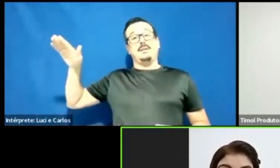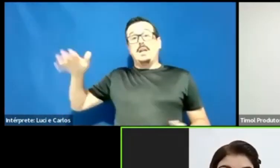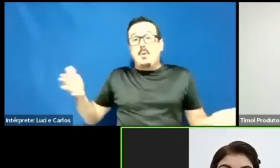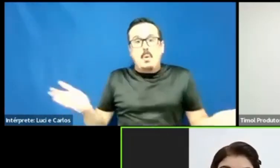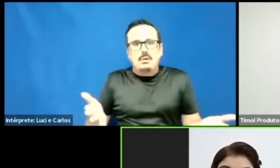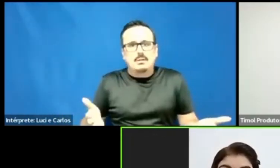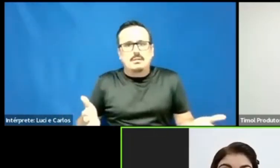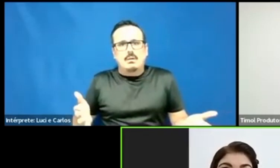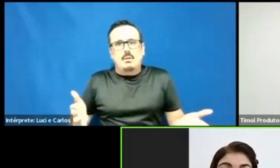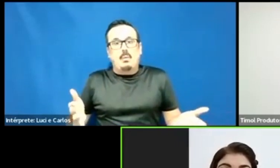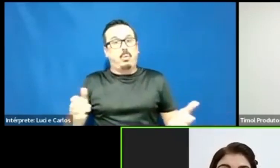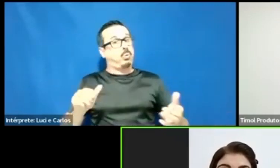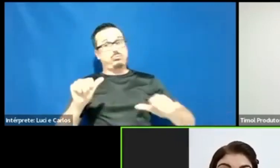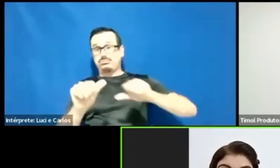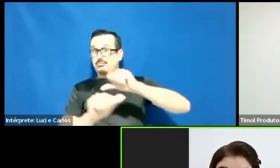a Deus e o Silocimol.